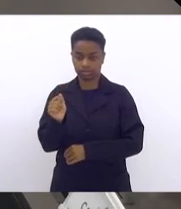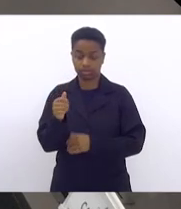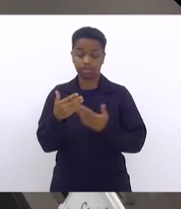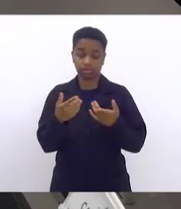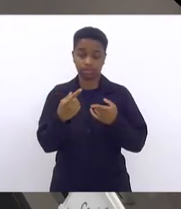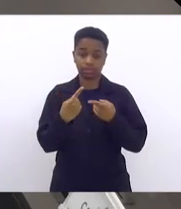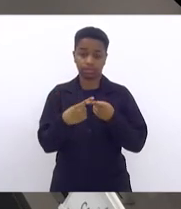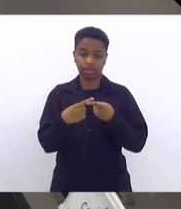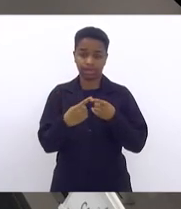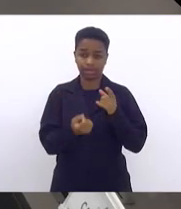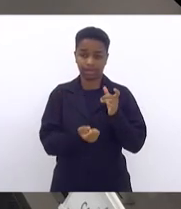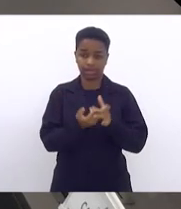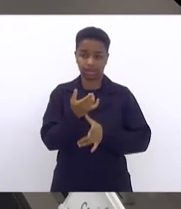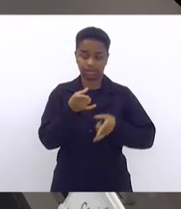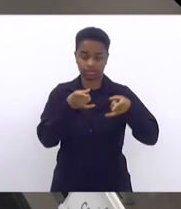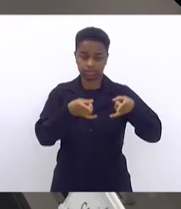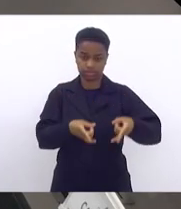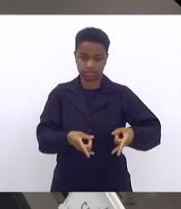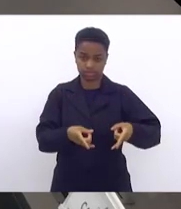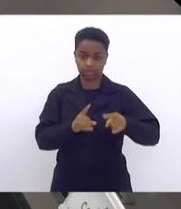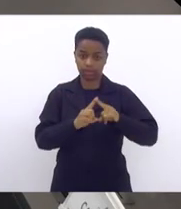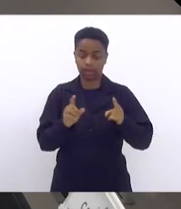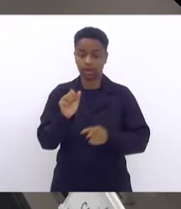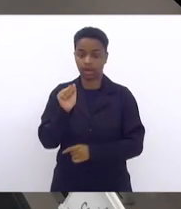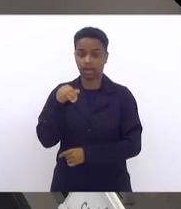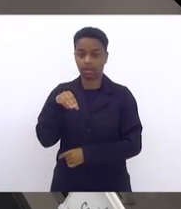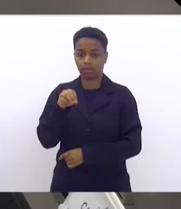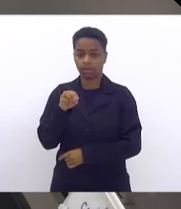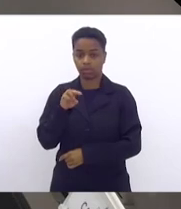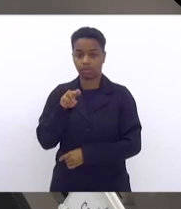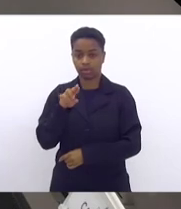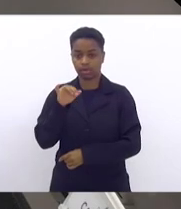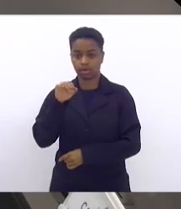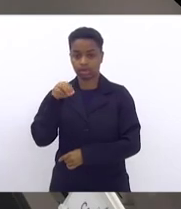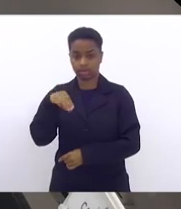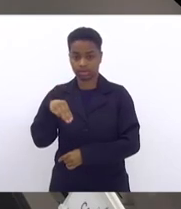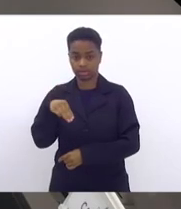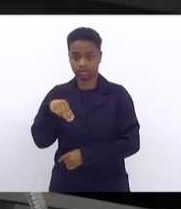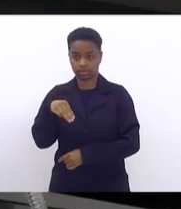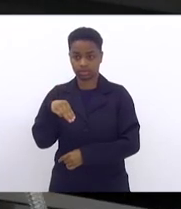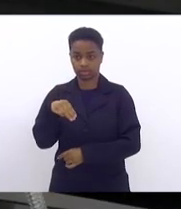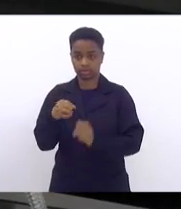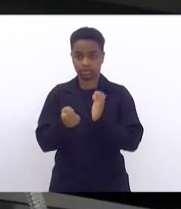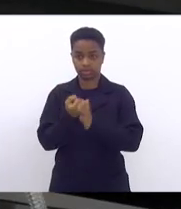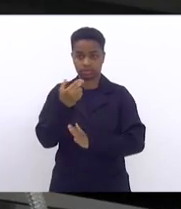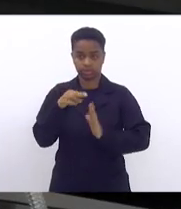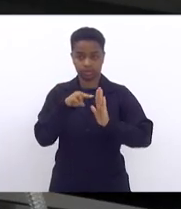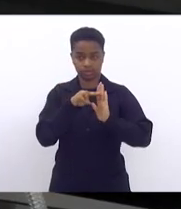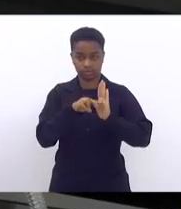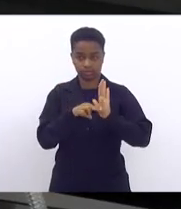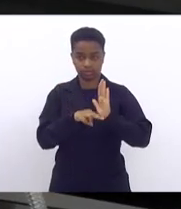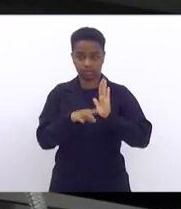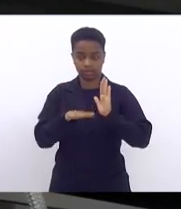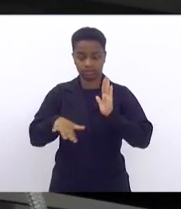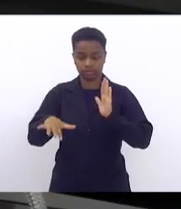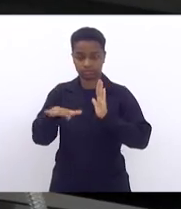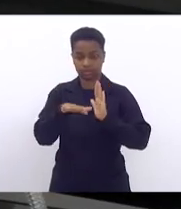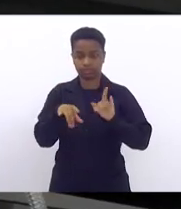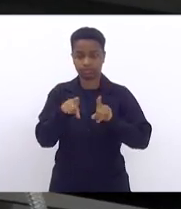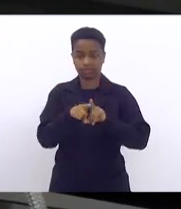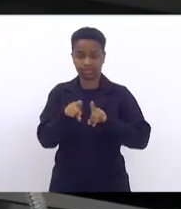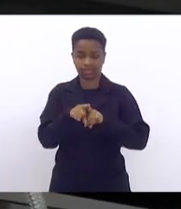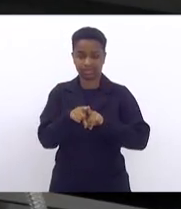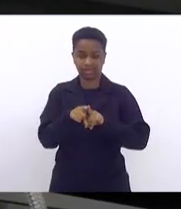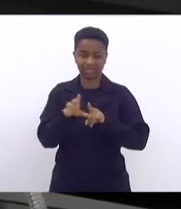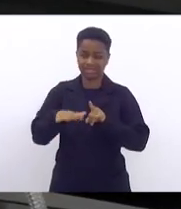Ele está criando o cemitério. O Amorim... O Amorim está estabelecendo normas gerais, verdadeiramente. E de uma maneira bem